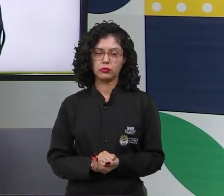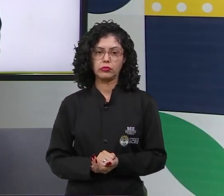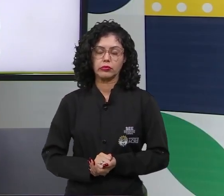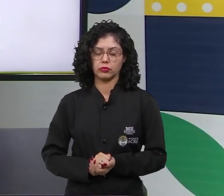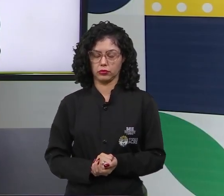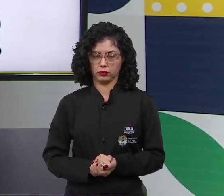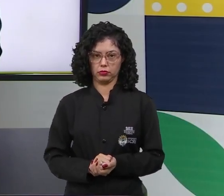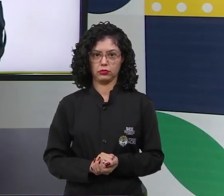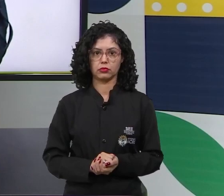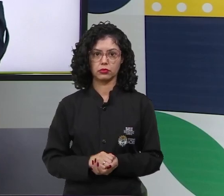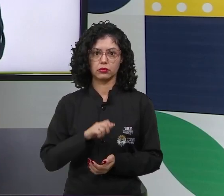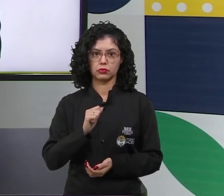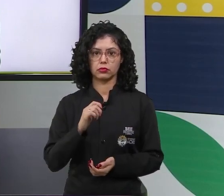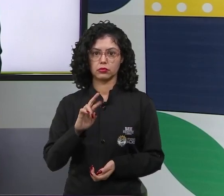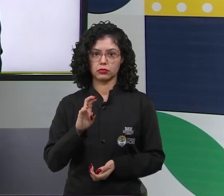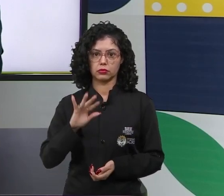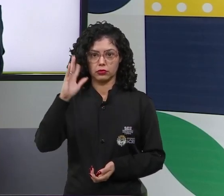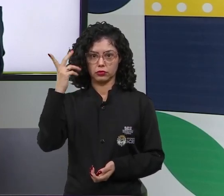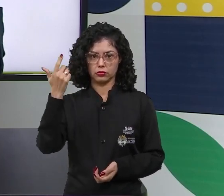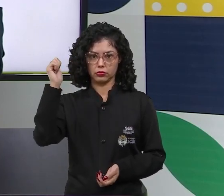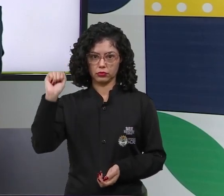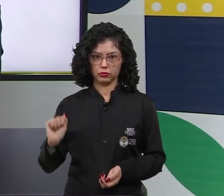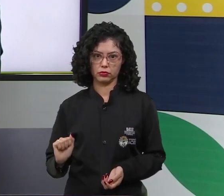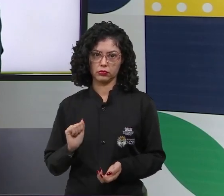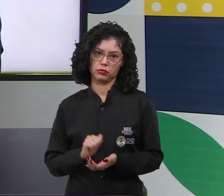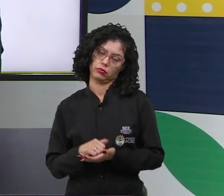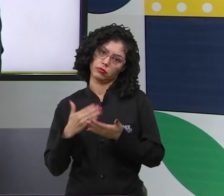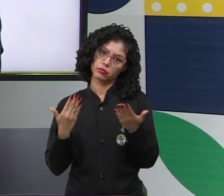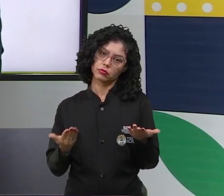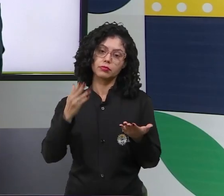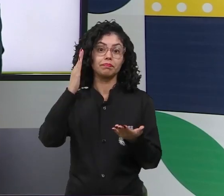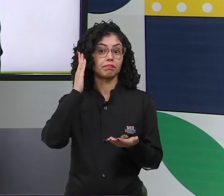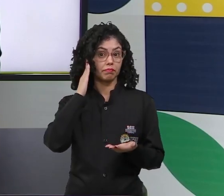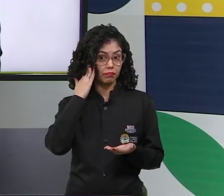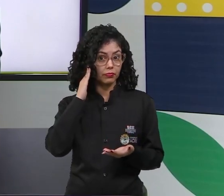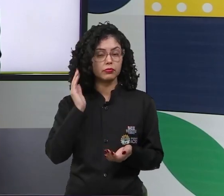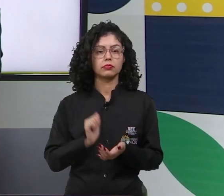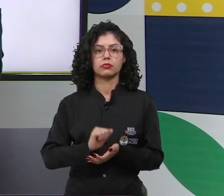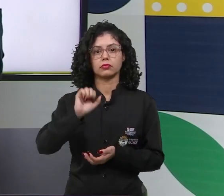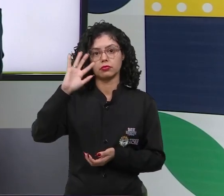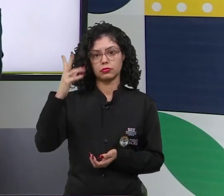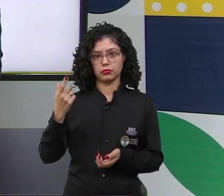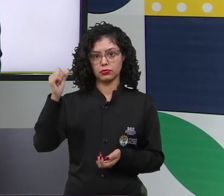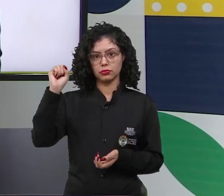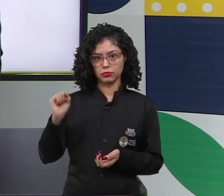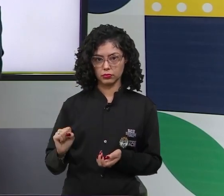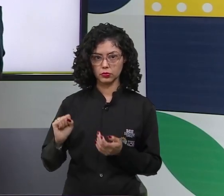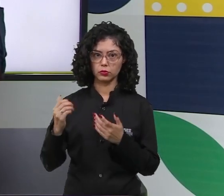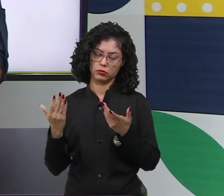materializou o apartheid na África do Sul. E interessante, né? Na África do Sul.